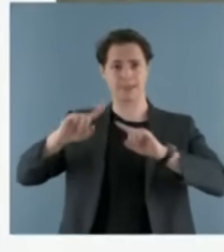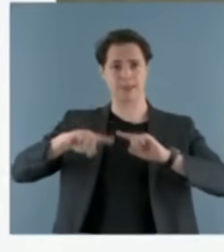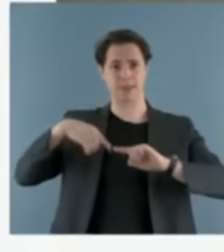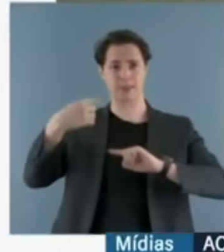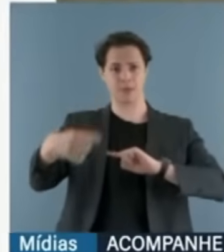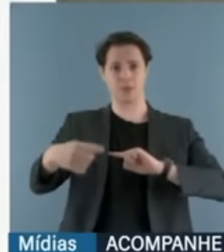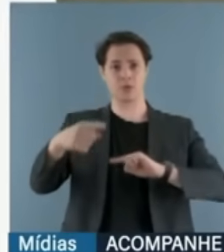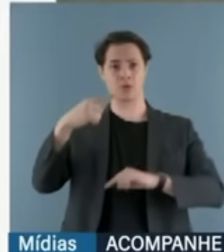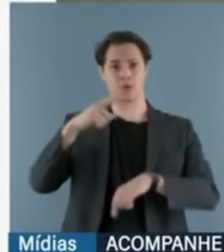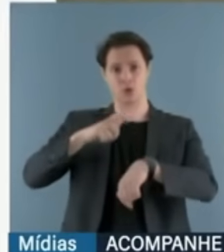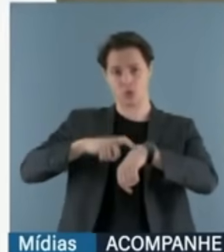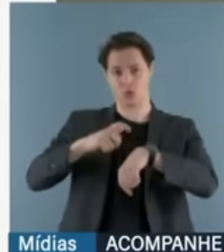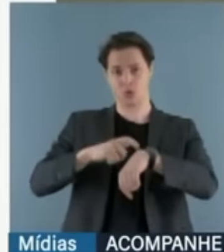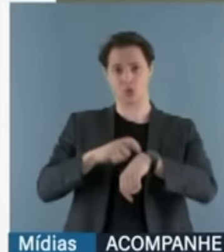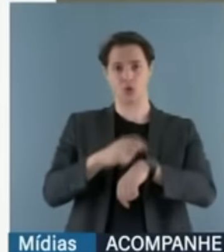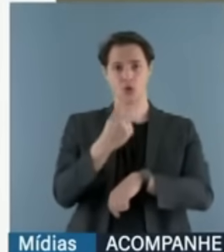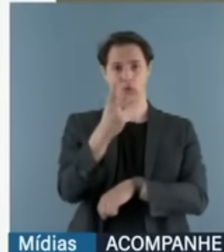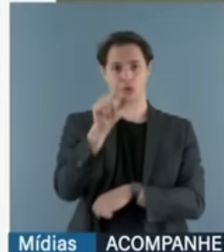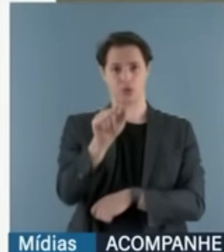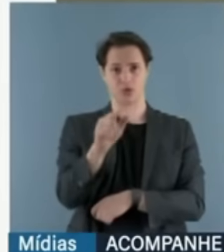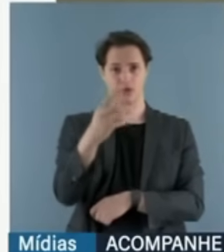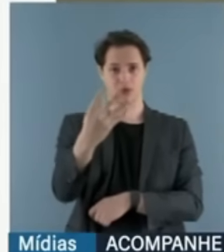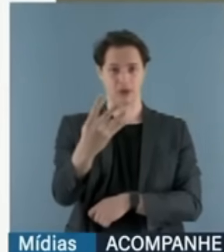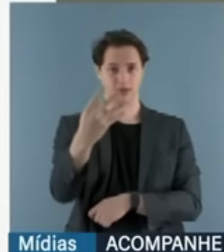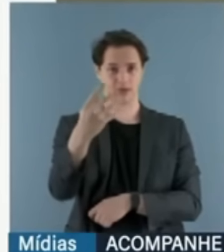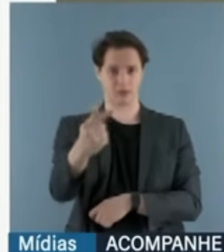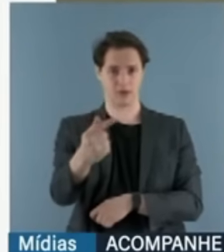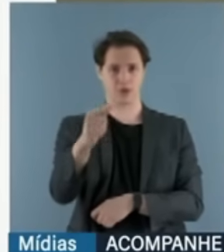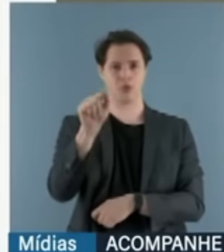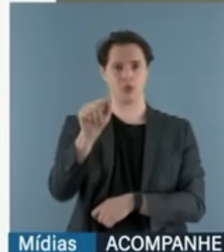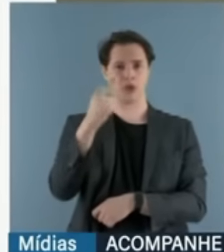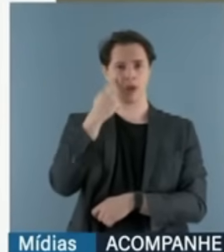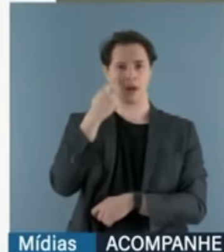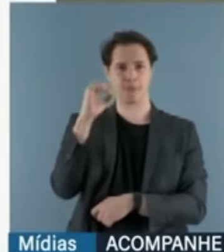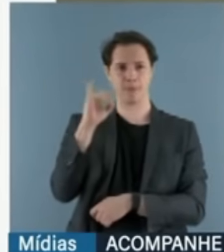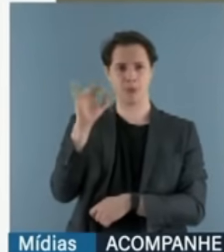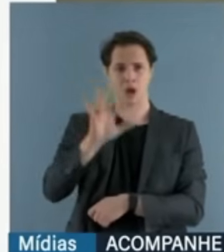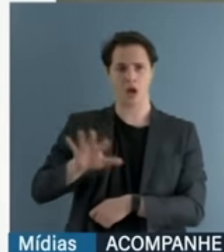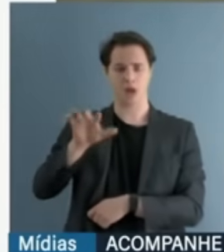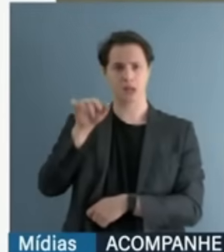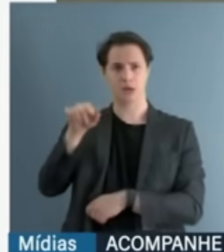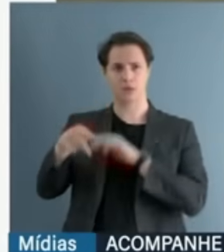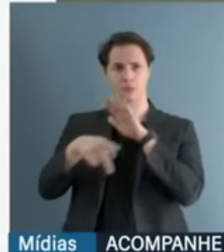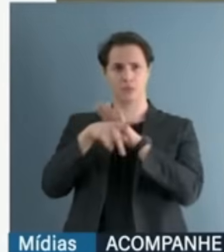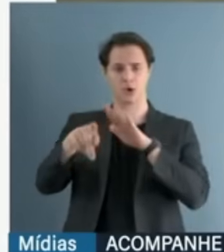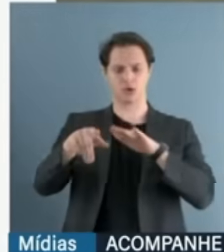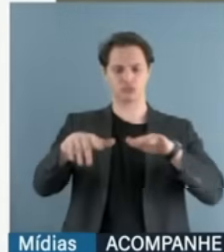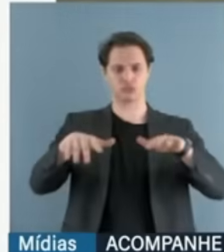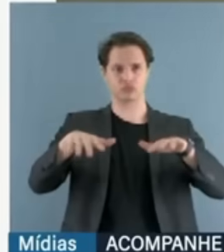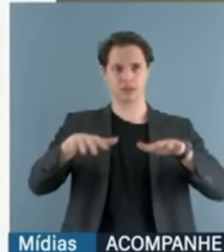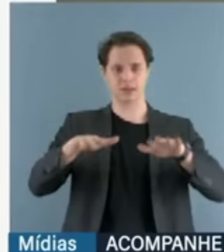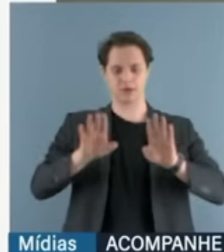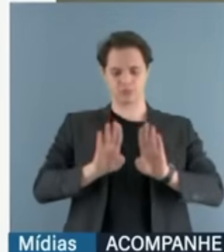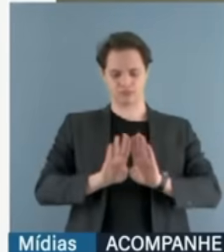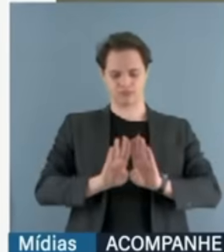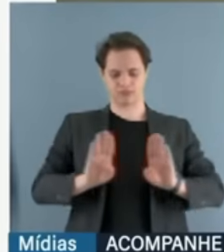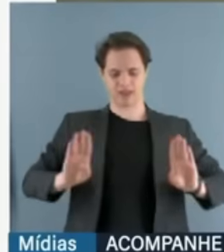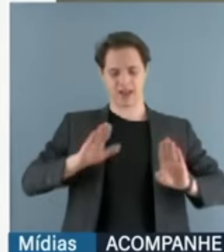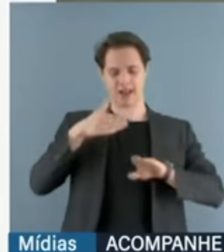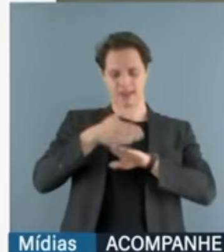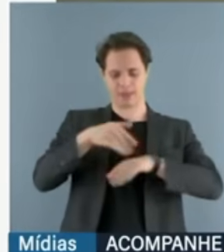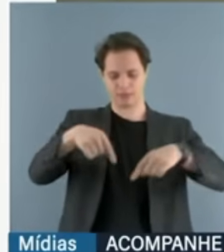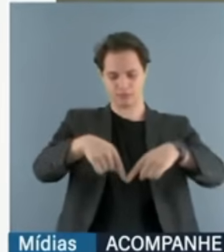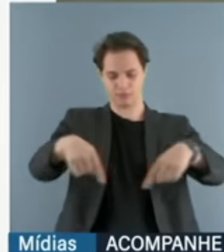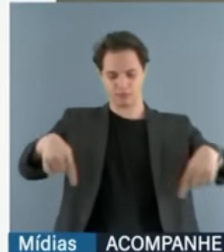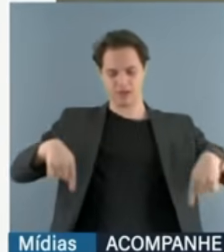sequência, às 2h47, aqui são imagens já da parte interna aqui